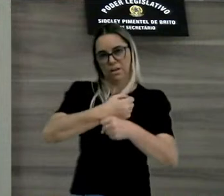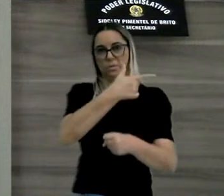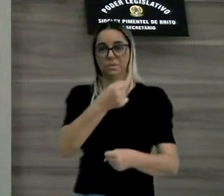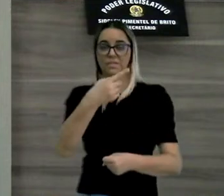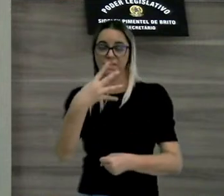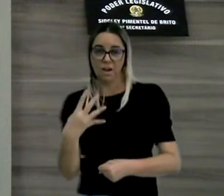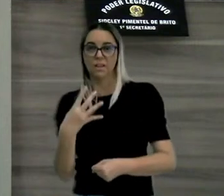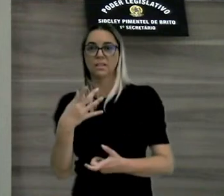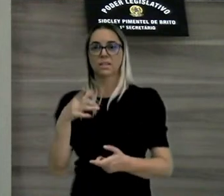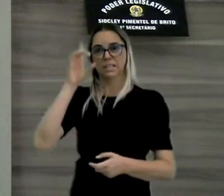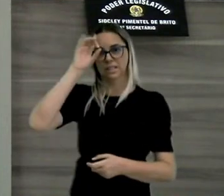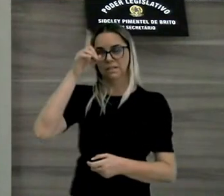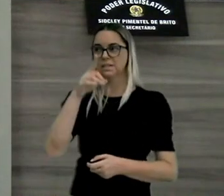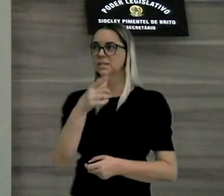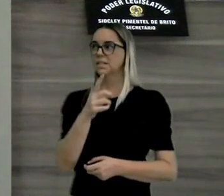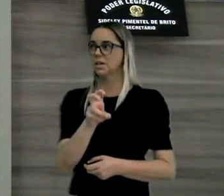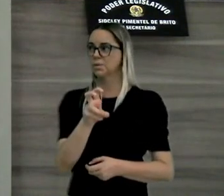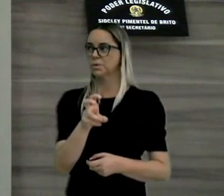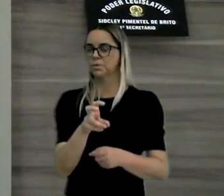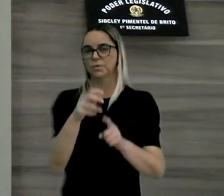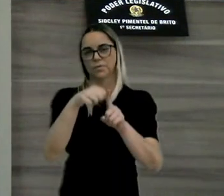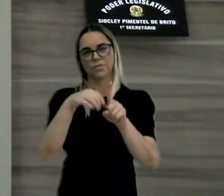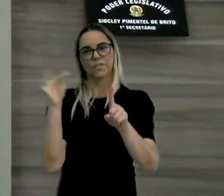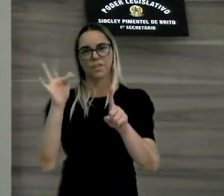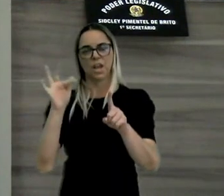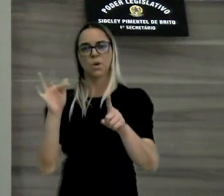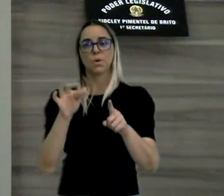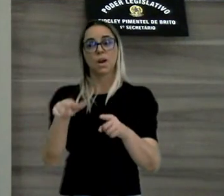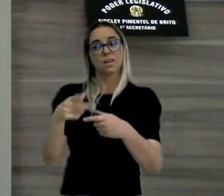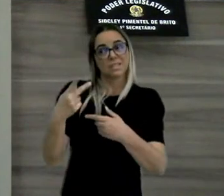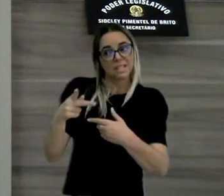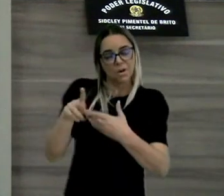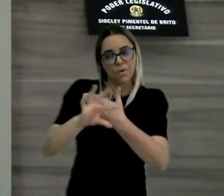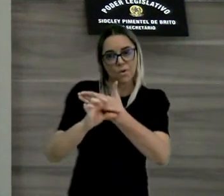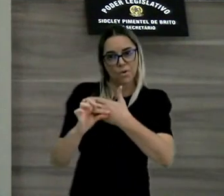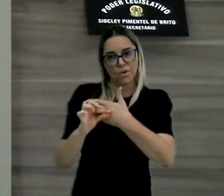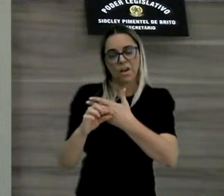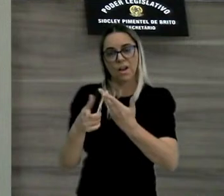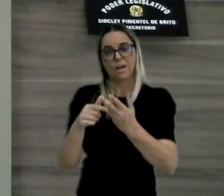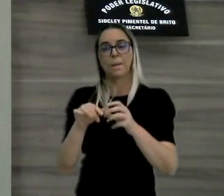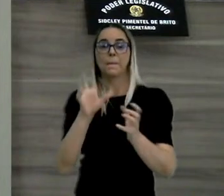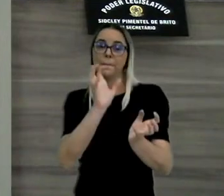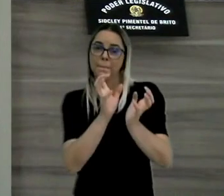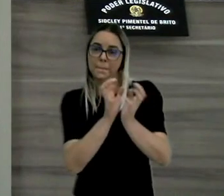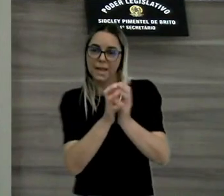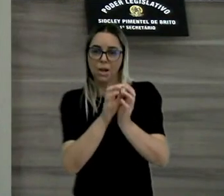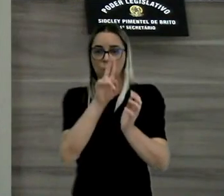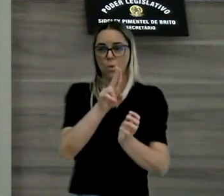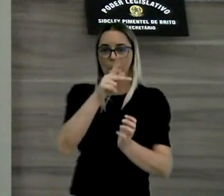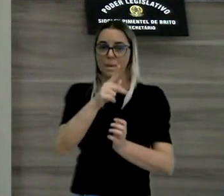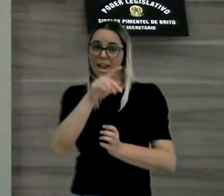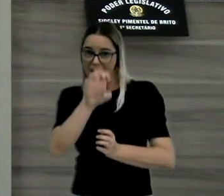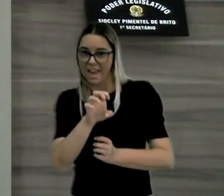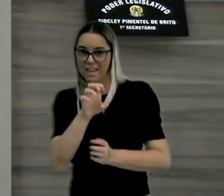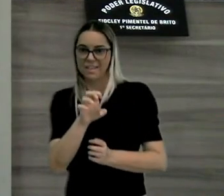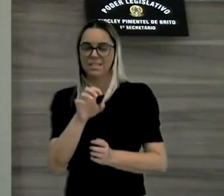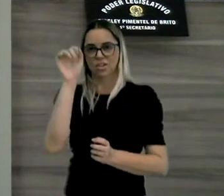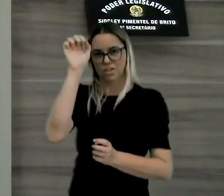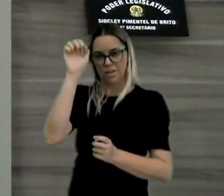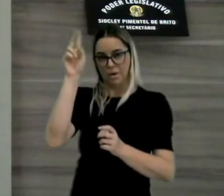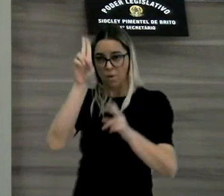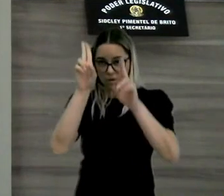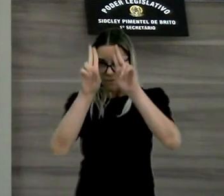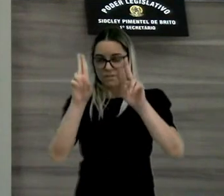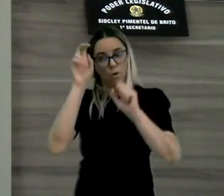fevereiro de 2024 de vossa autoria que trata da extensão da universidade estadual Pernambuco UPE no município de São Bento una